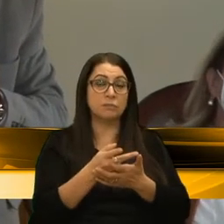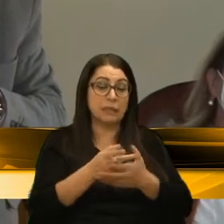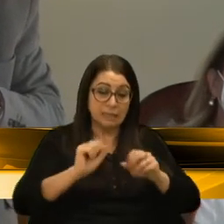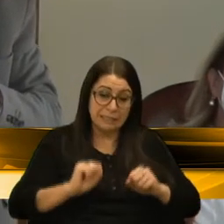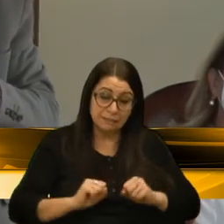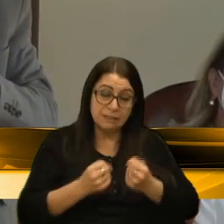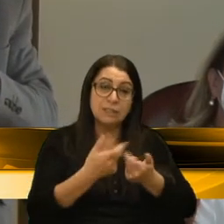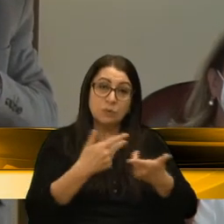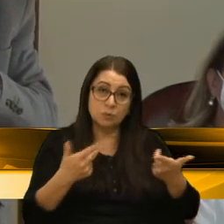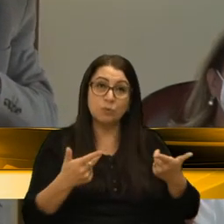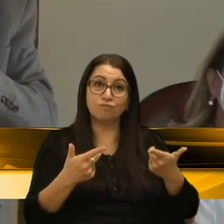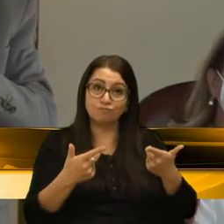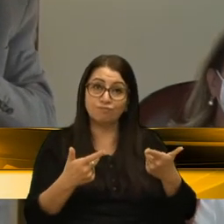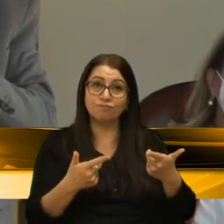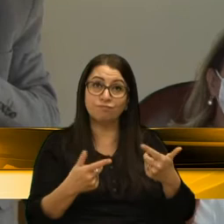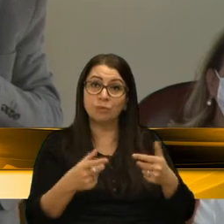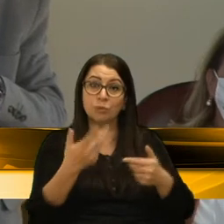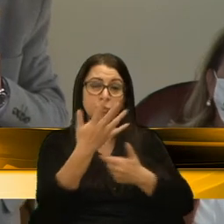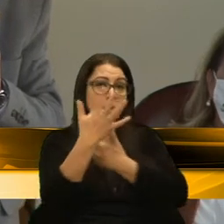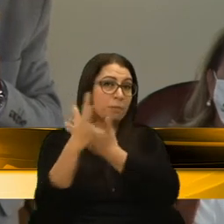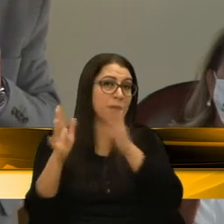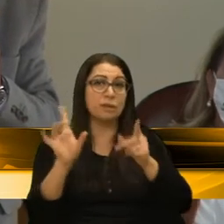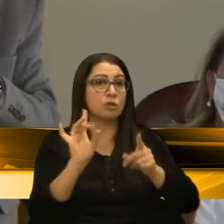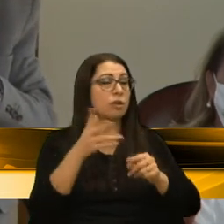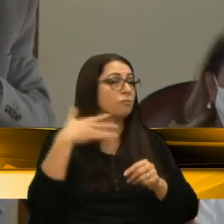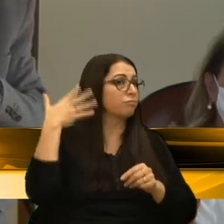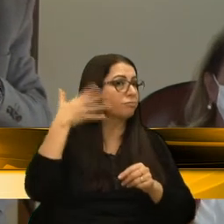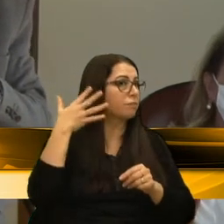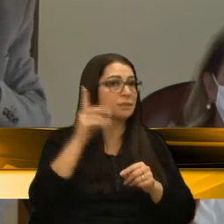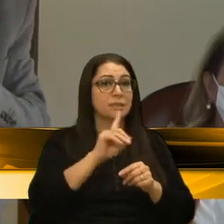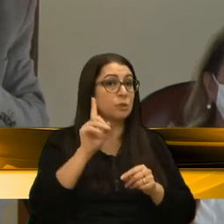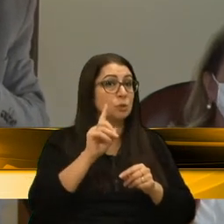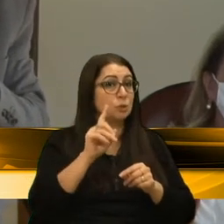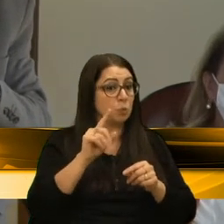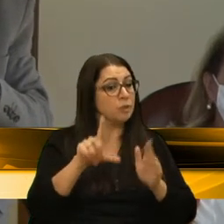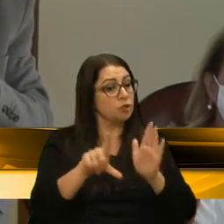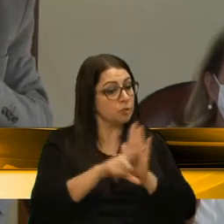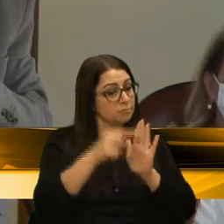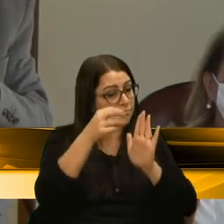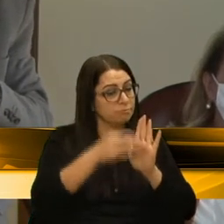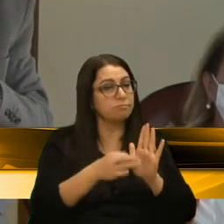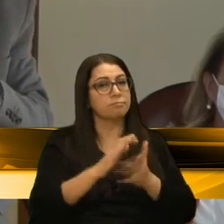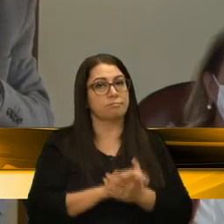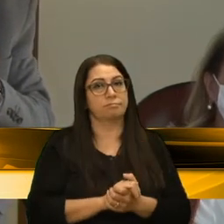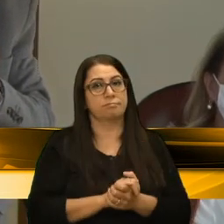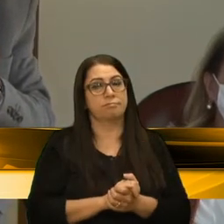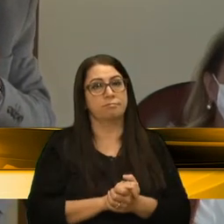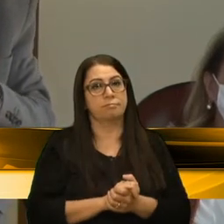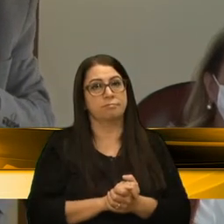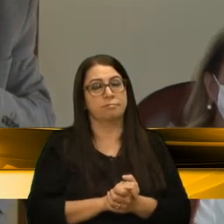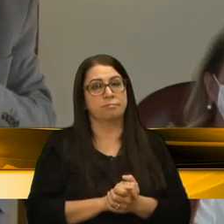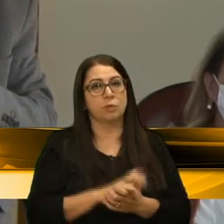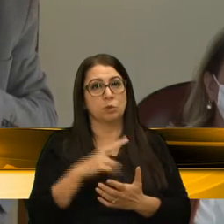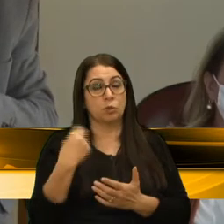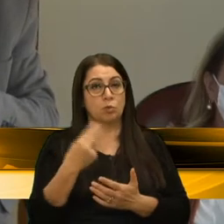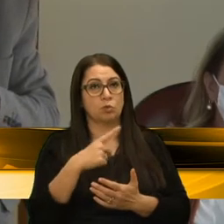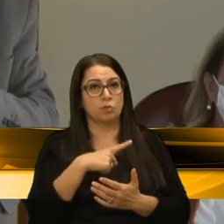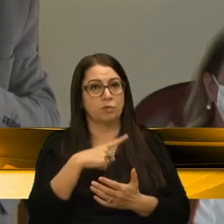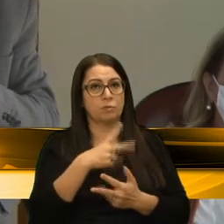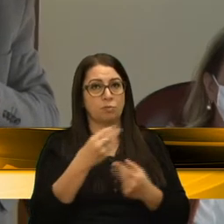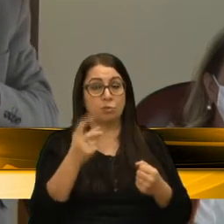a questão do ambiente, mas não apenas com discurso, com ações, com legislação adequada. E nós tivemos